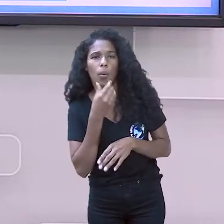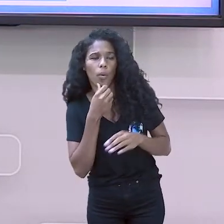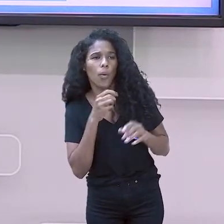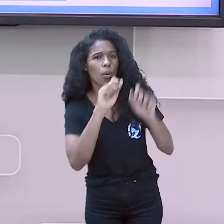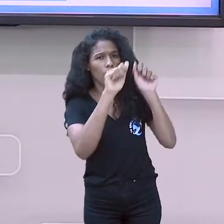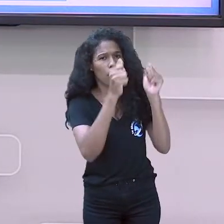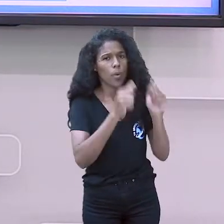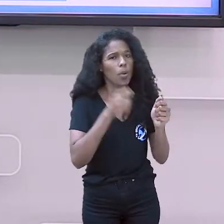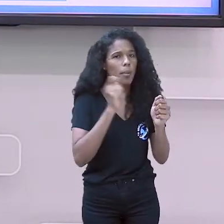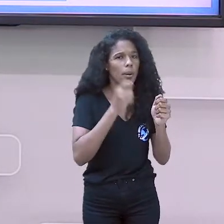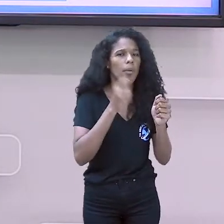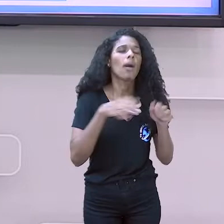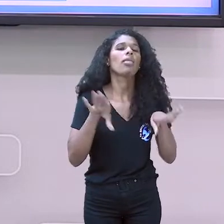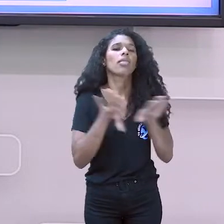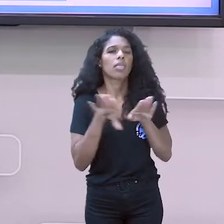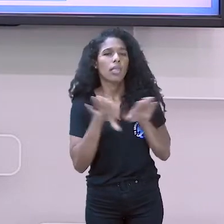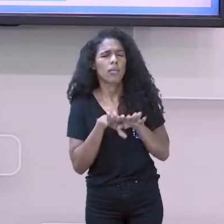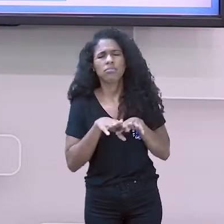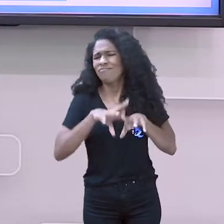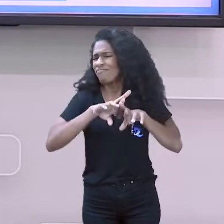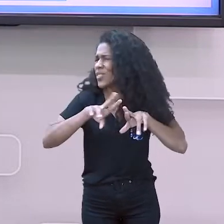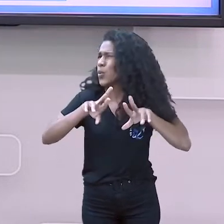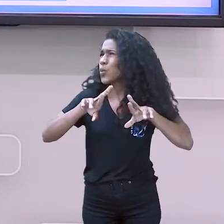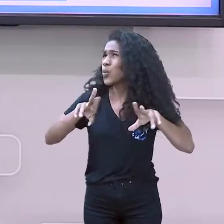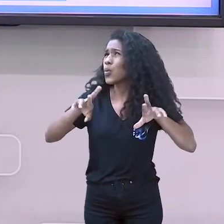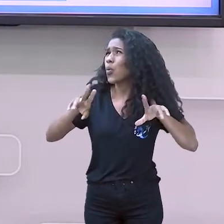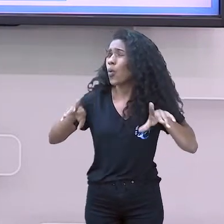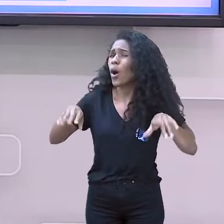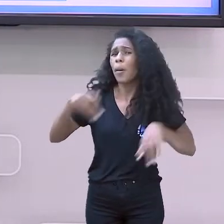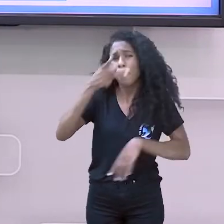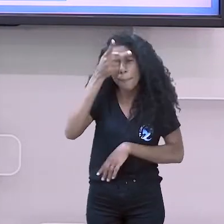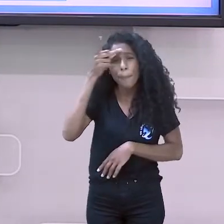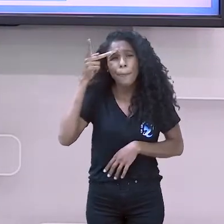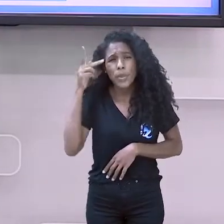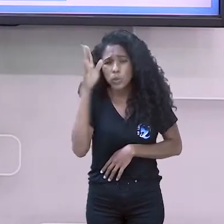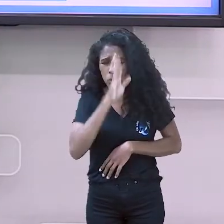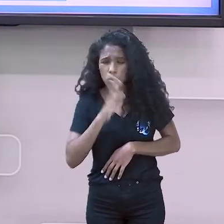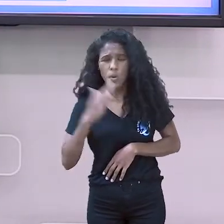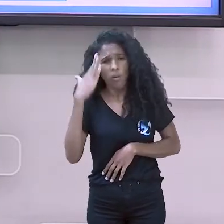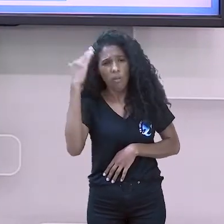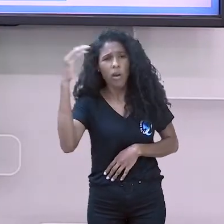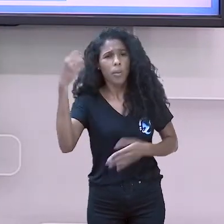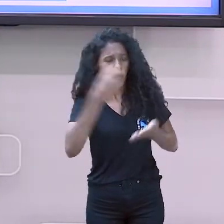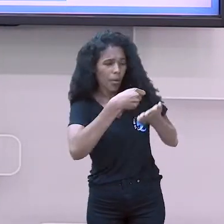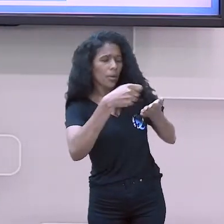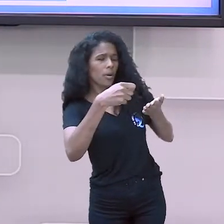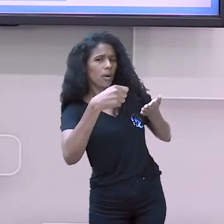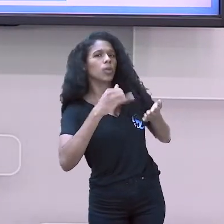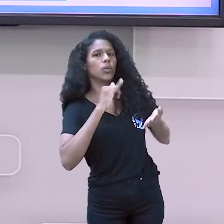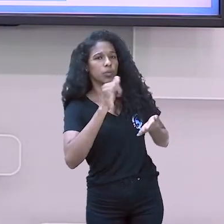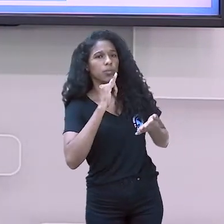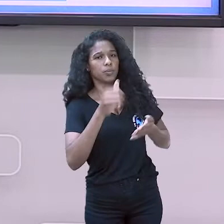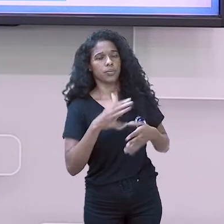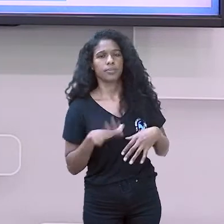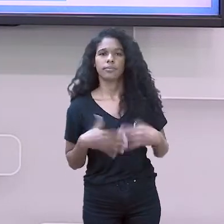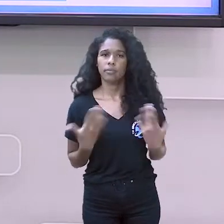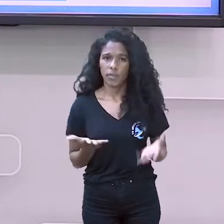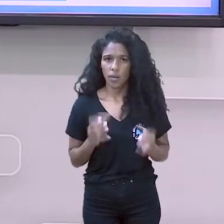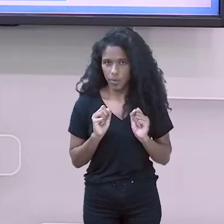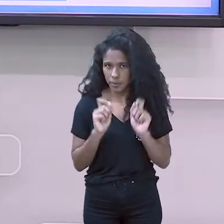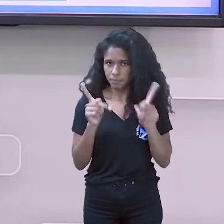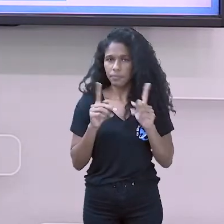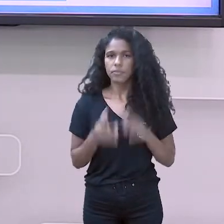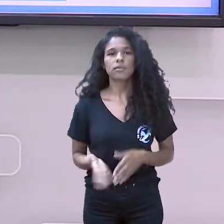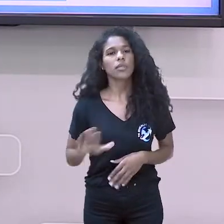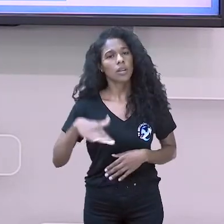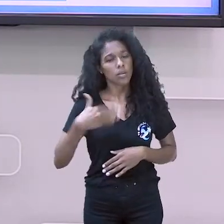Clarice Lispector. E tem muitos outros que se eu ficar aqui eu não vou dar conta de ditar todos aqui para vocês, ok? Então vamos seguir